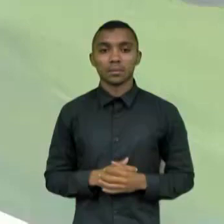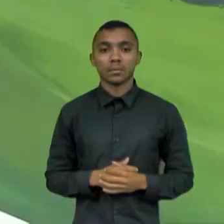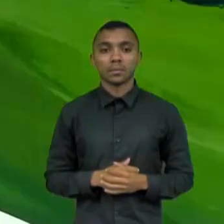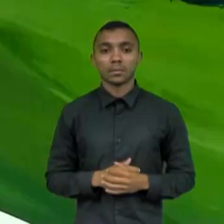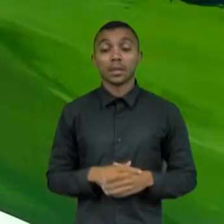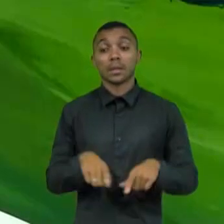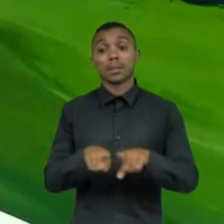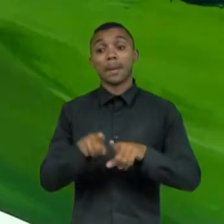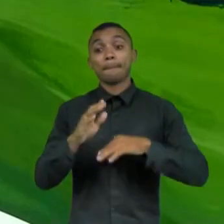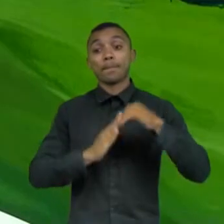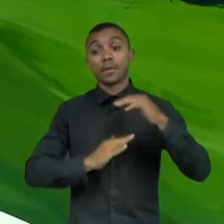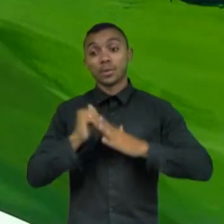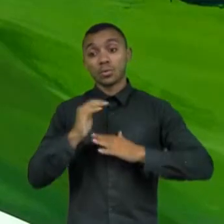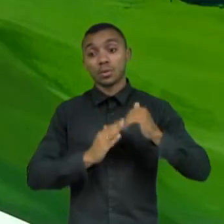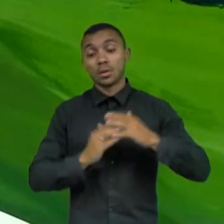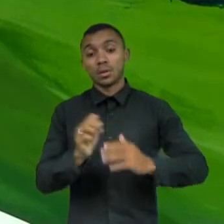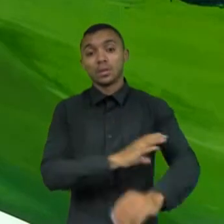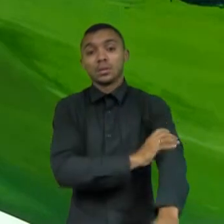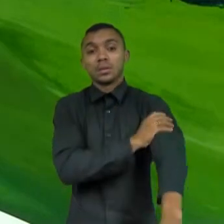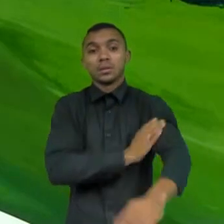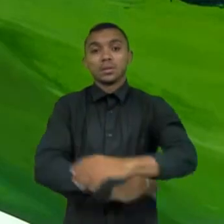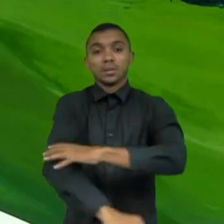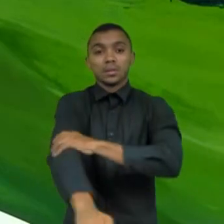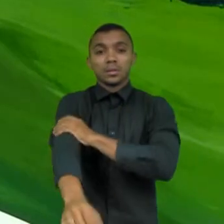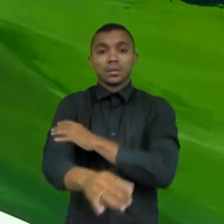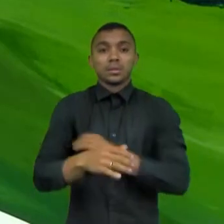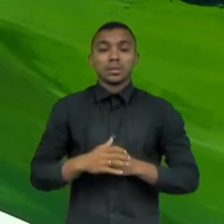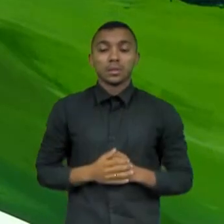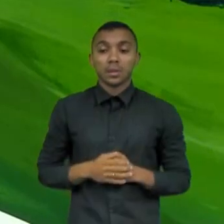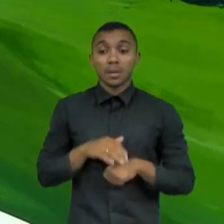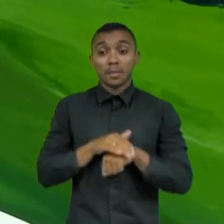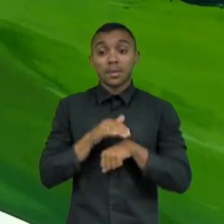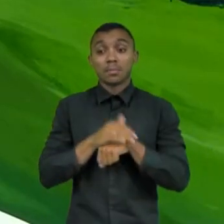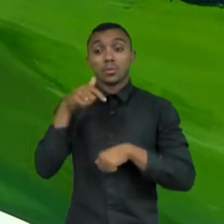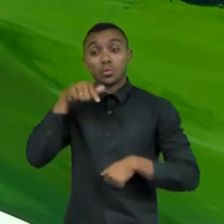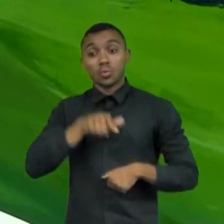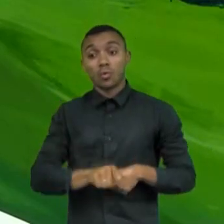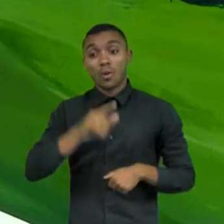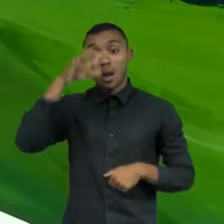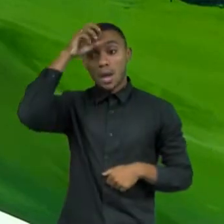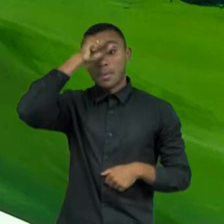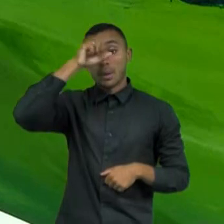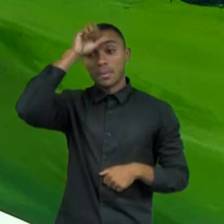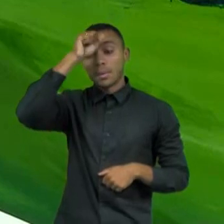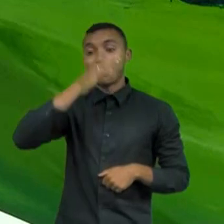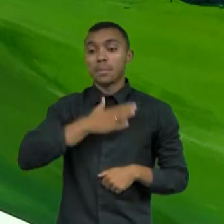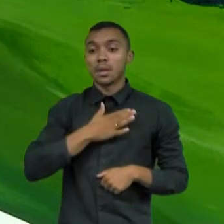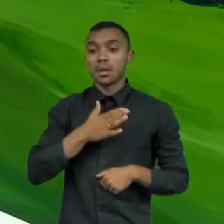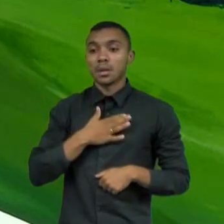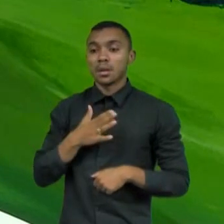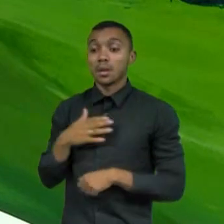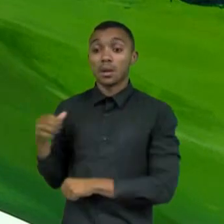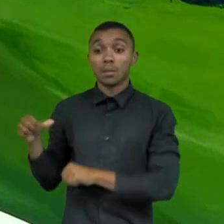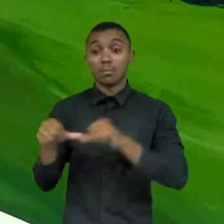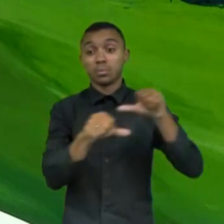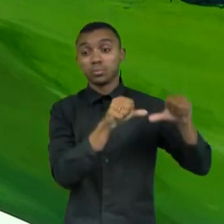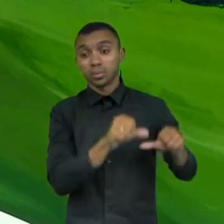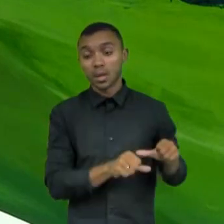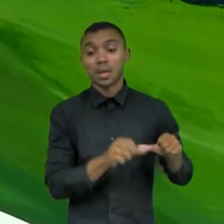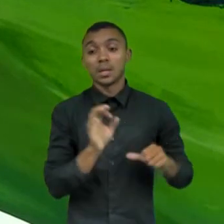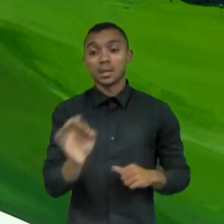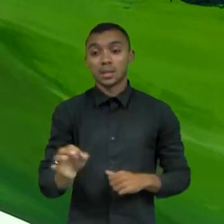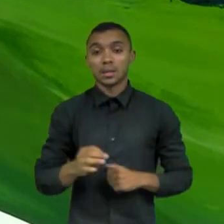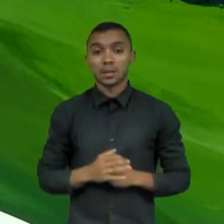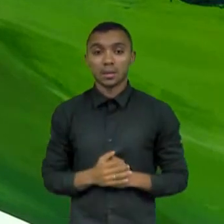profissional. Quando fui cortado, eu tive que reaprender o meu lugar no mundo e como aquilo